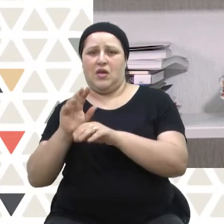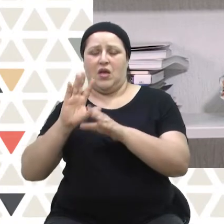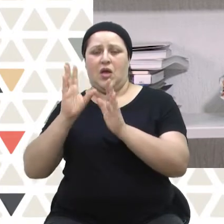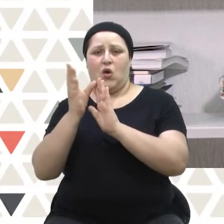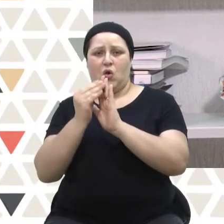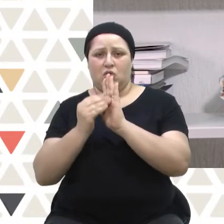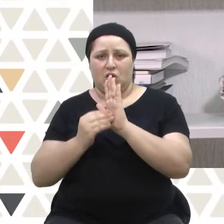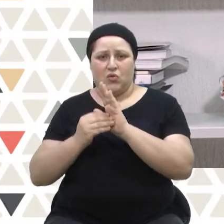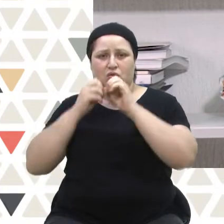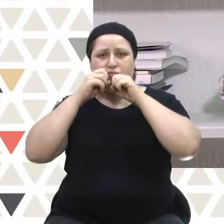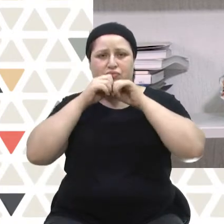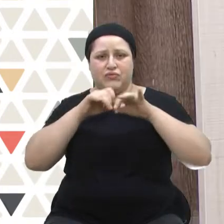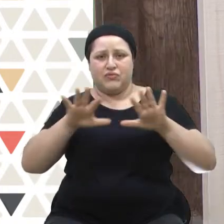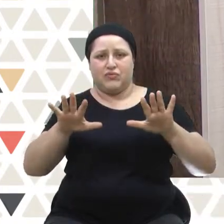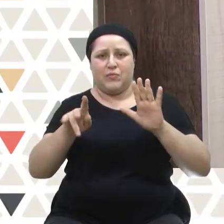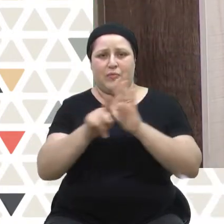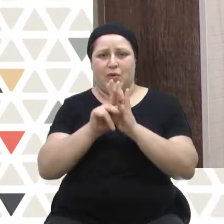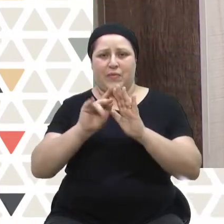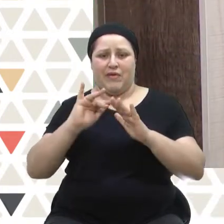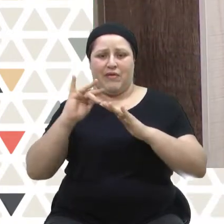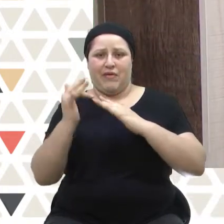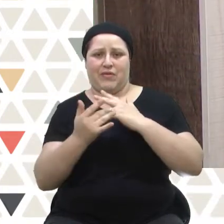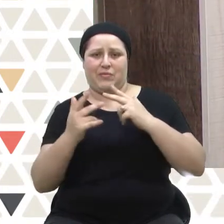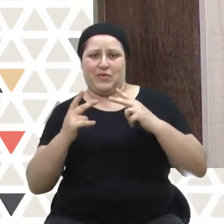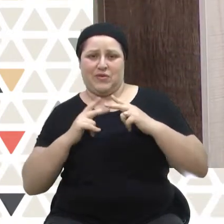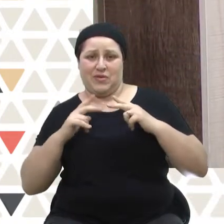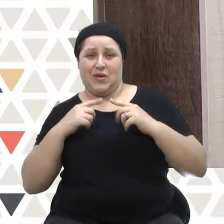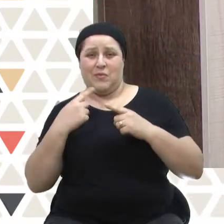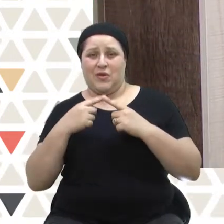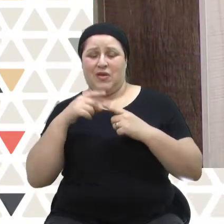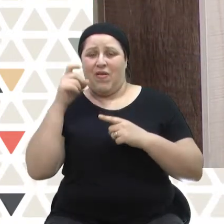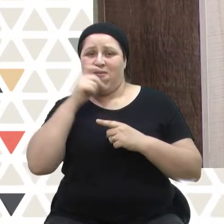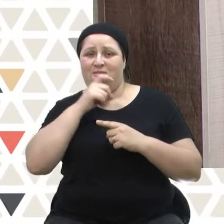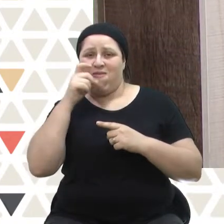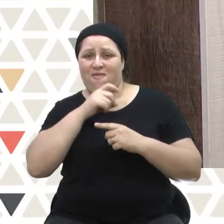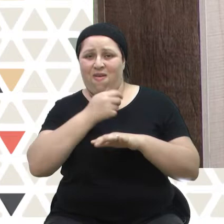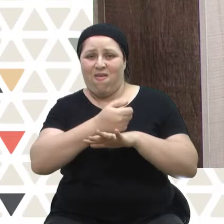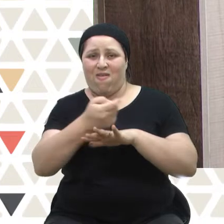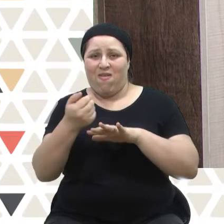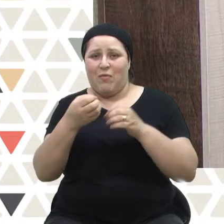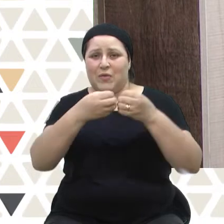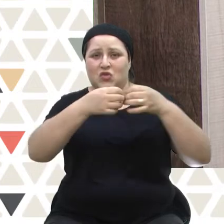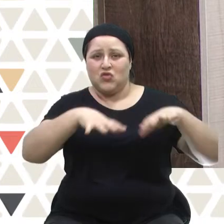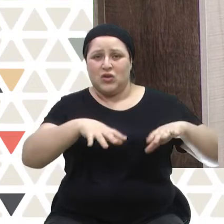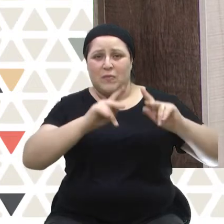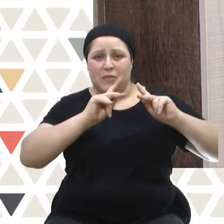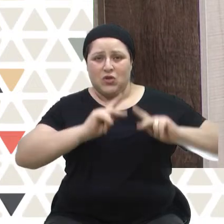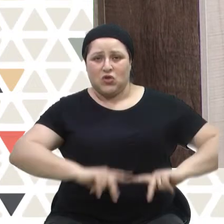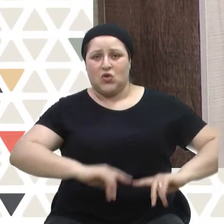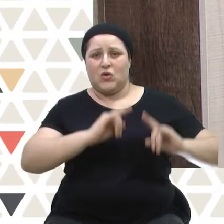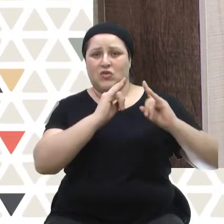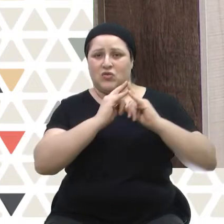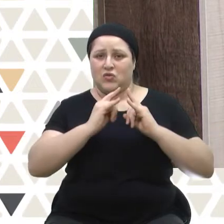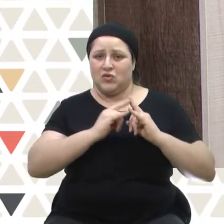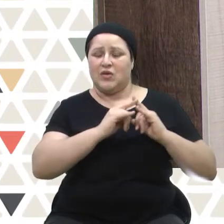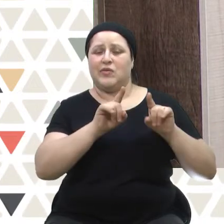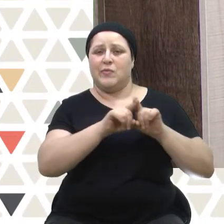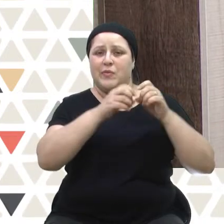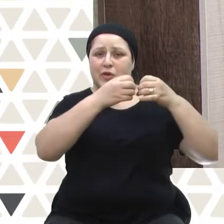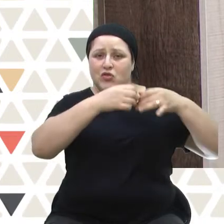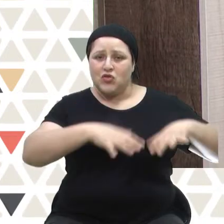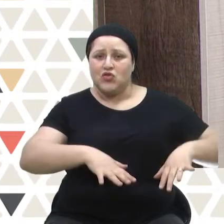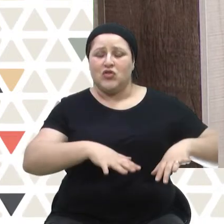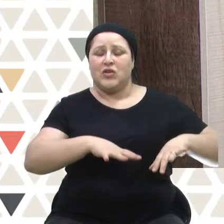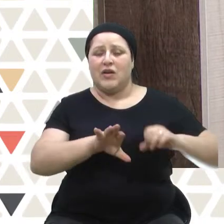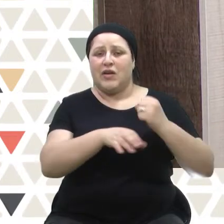é um exercício da cidadania. Viu como precisamos cuidar com os conteúdos que compartilhamos em nossas próprias redes?